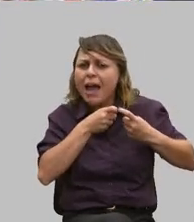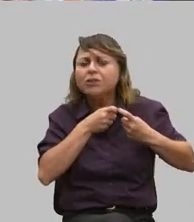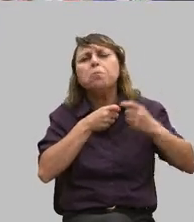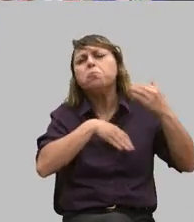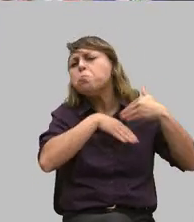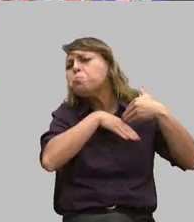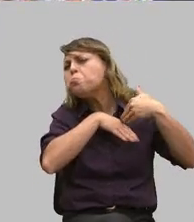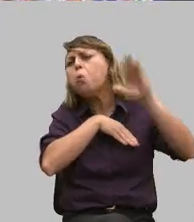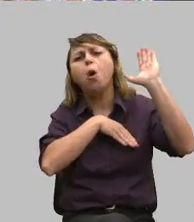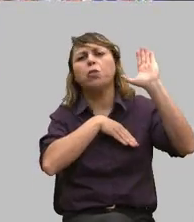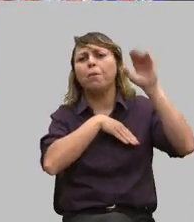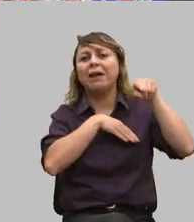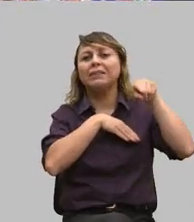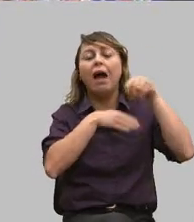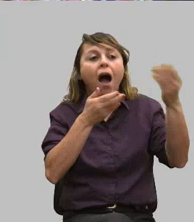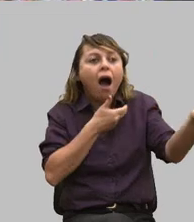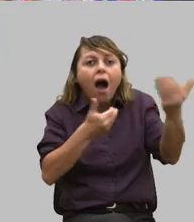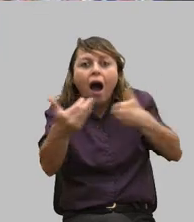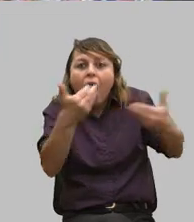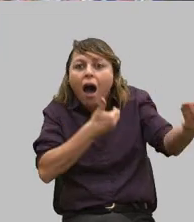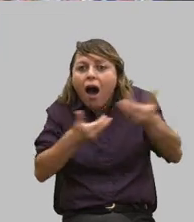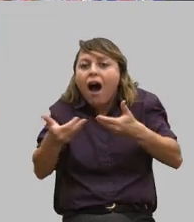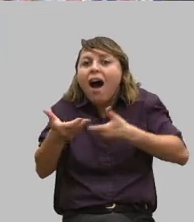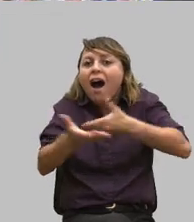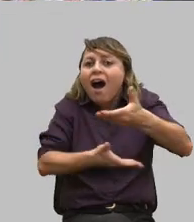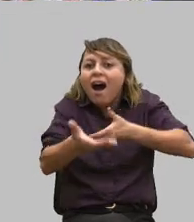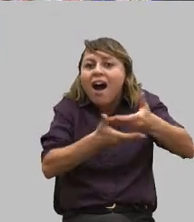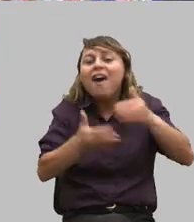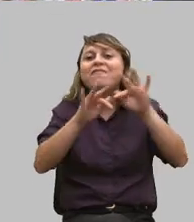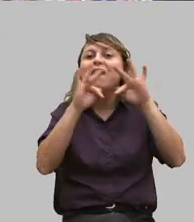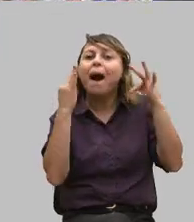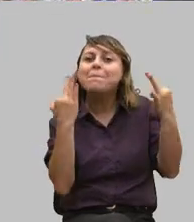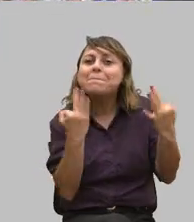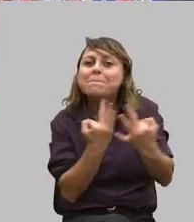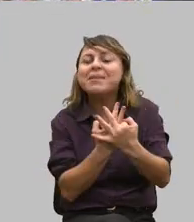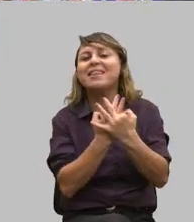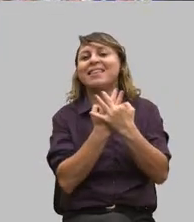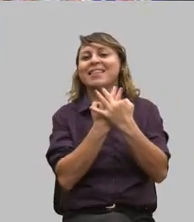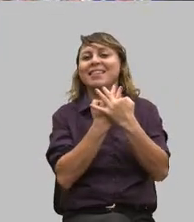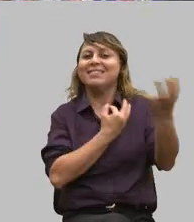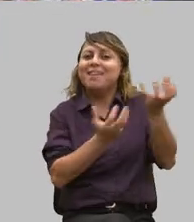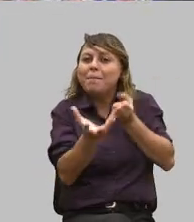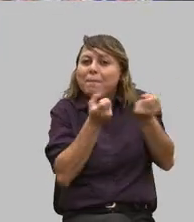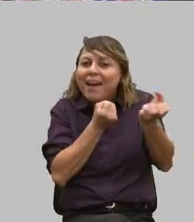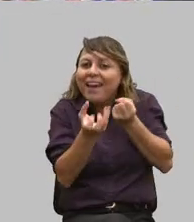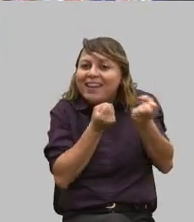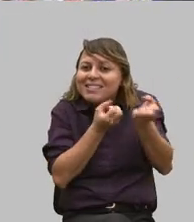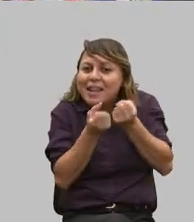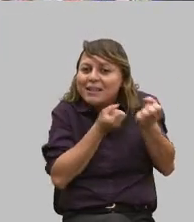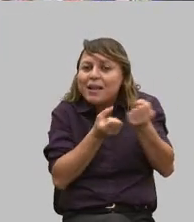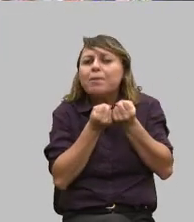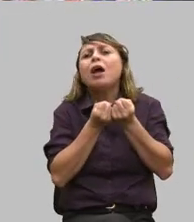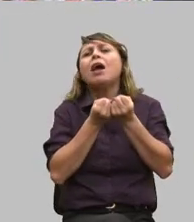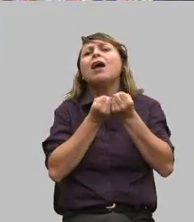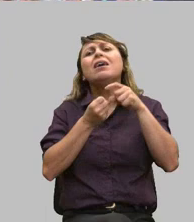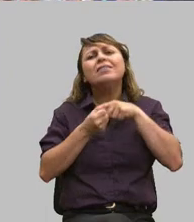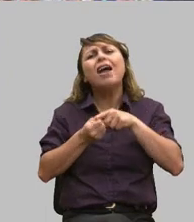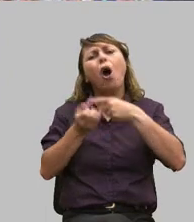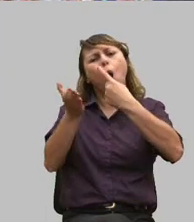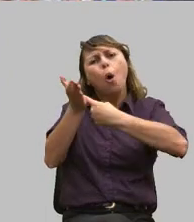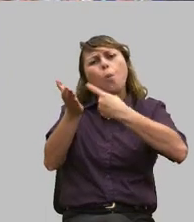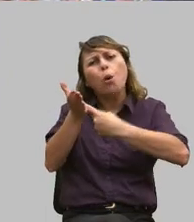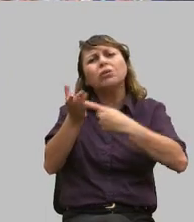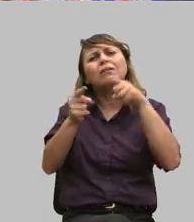nós estamos trazendo as famílias para participarem né Nós estamos acendendo as famílias da que eu falo do compromisso delas na